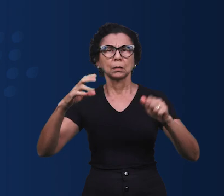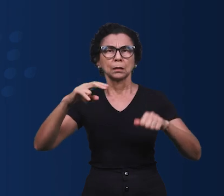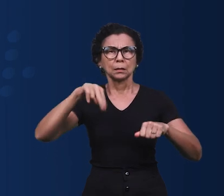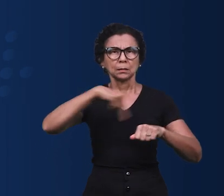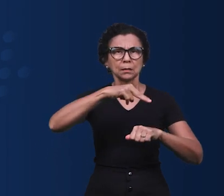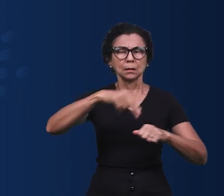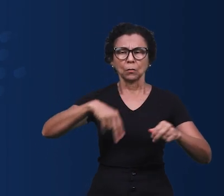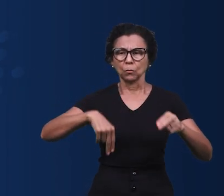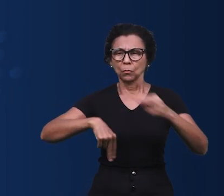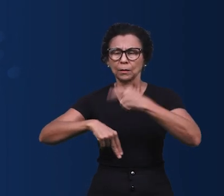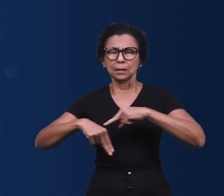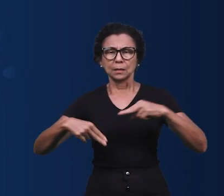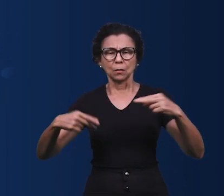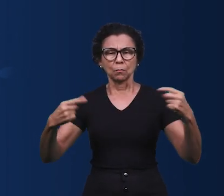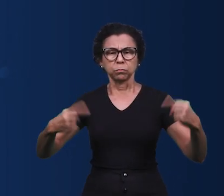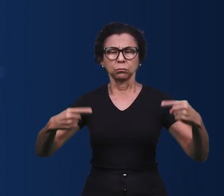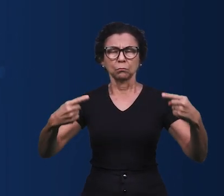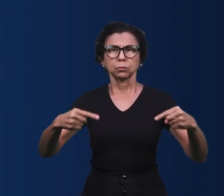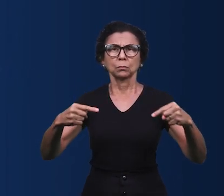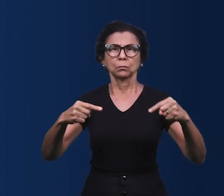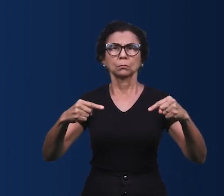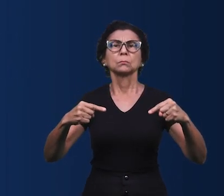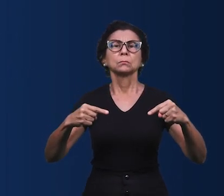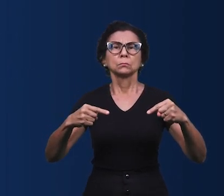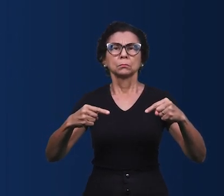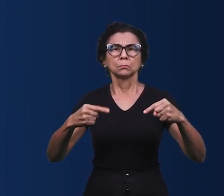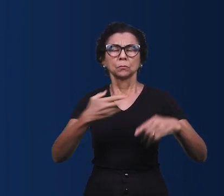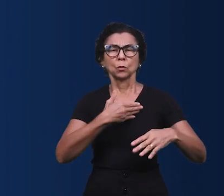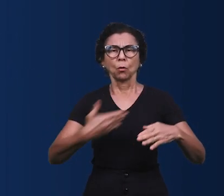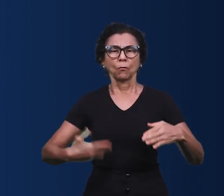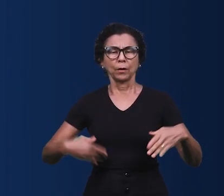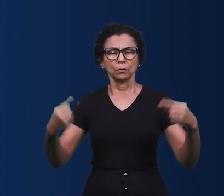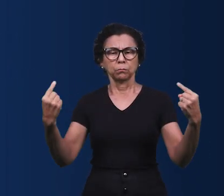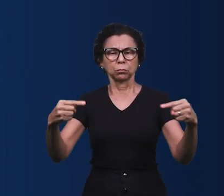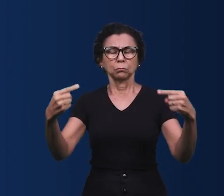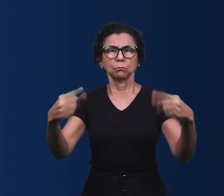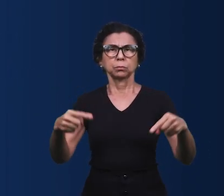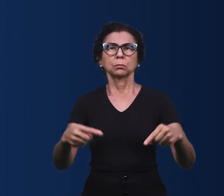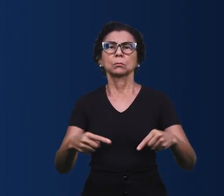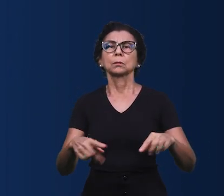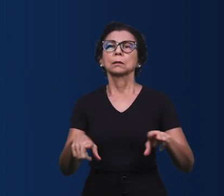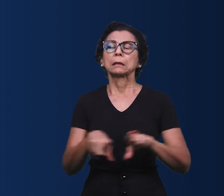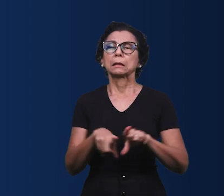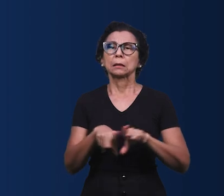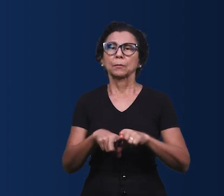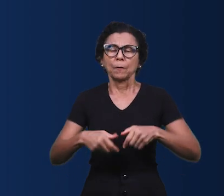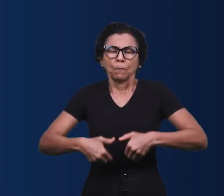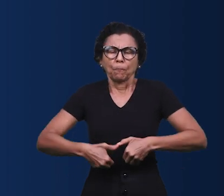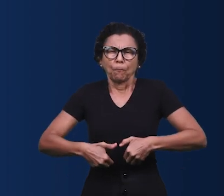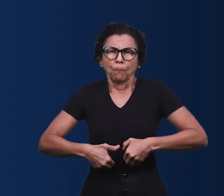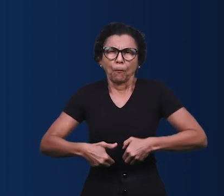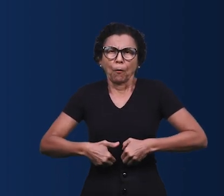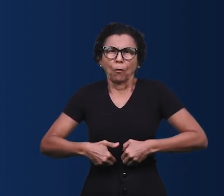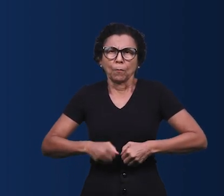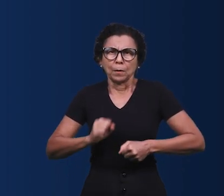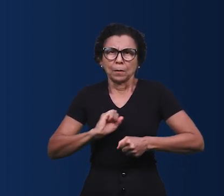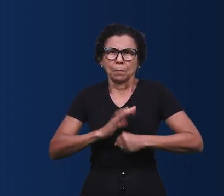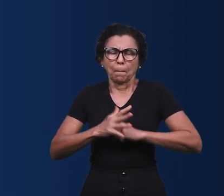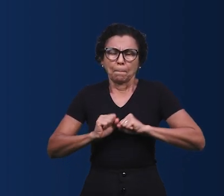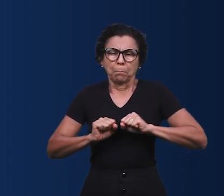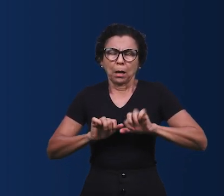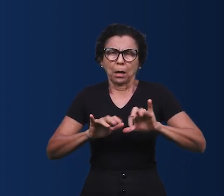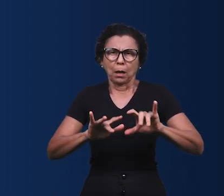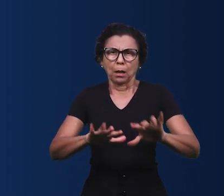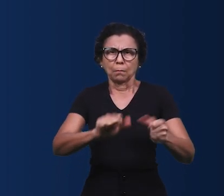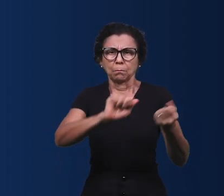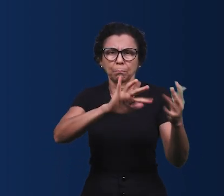nação e reino contra reino, e haverá fomes e pestes e terremotos em